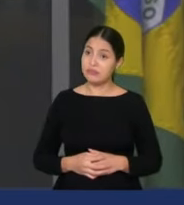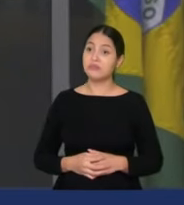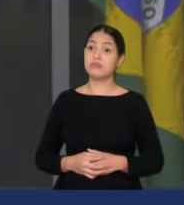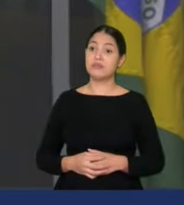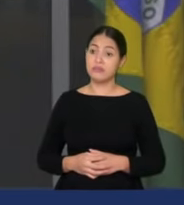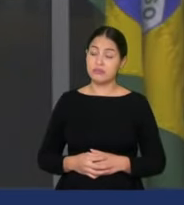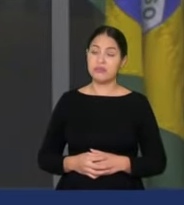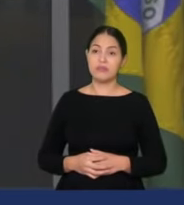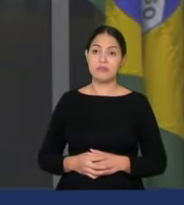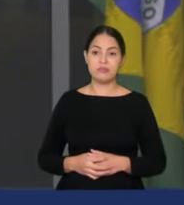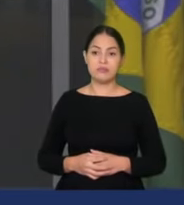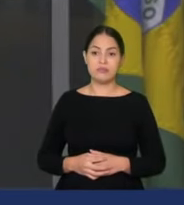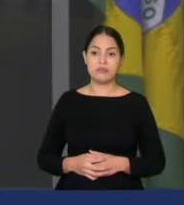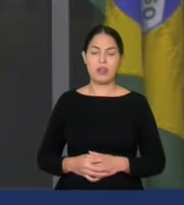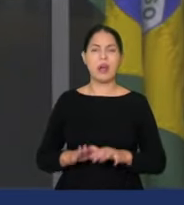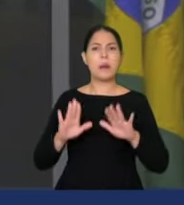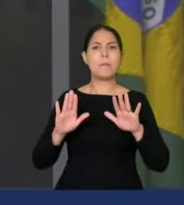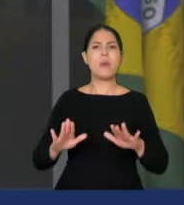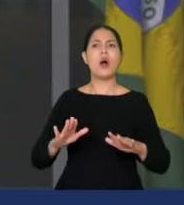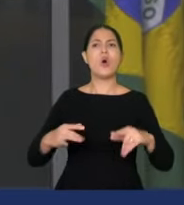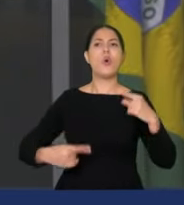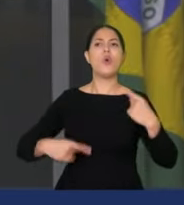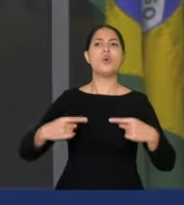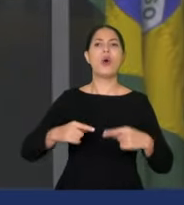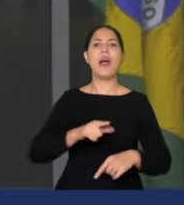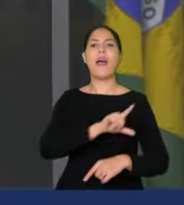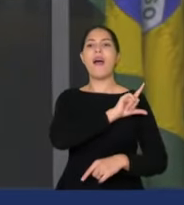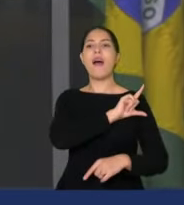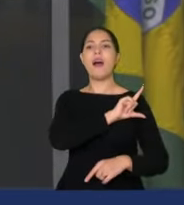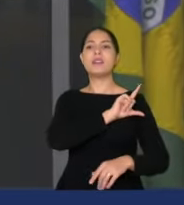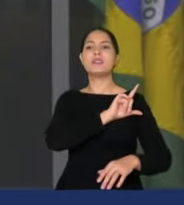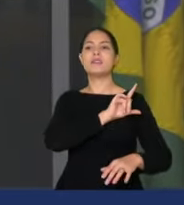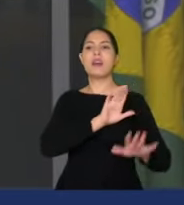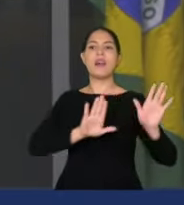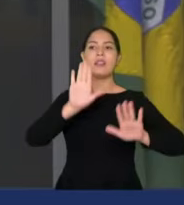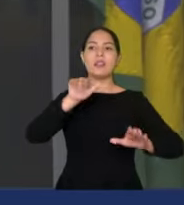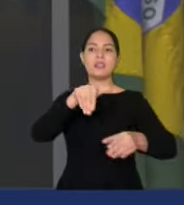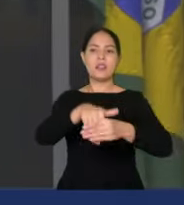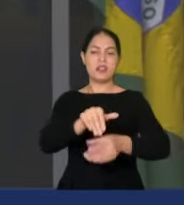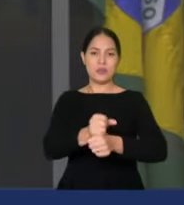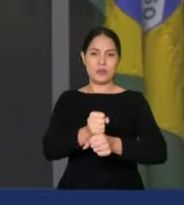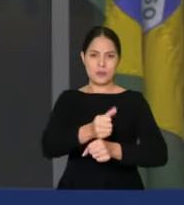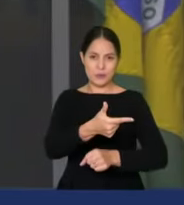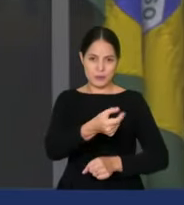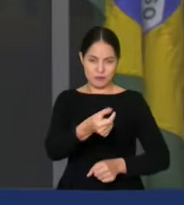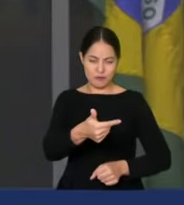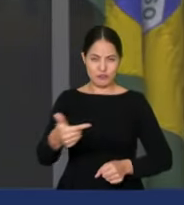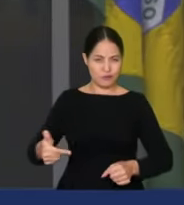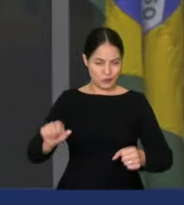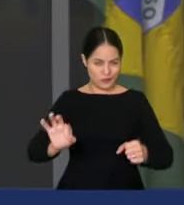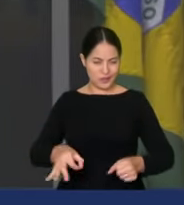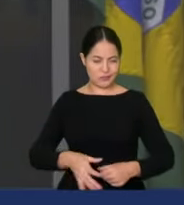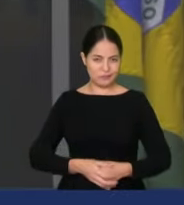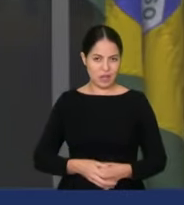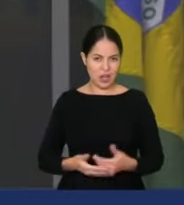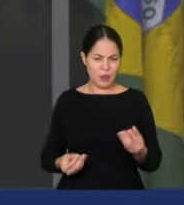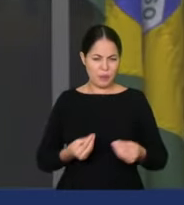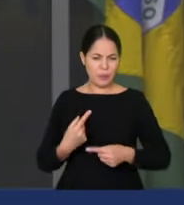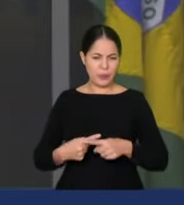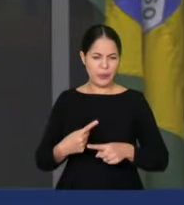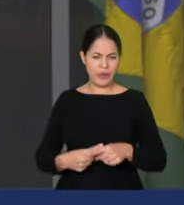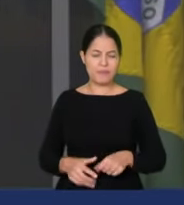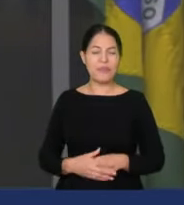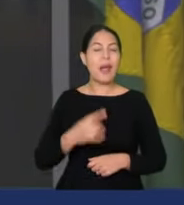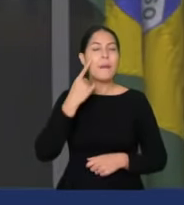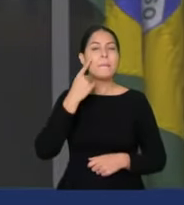Mas o discurso é pré-eleitoral, o discurso é eleitoral, então tenta-se passar essa ideia de que tem como chegar lá num passe de